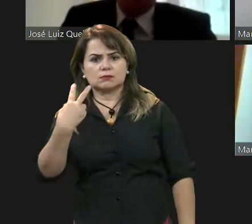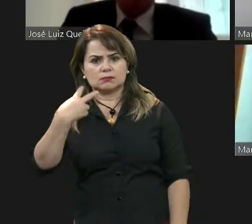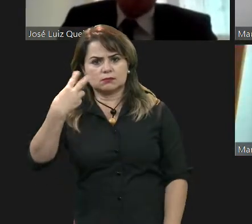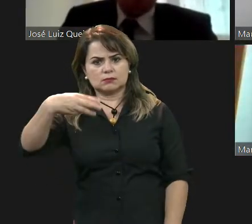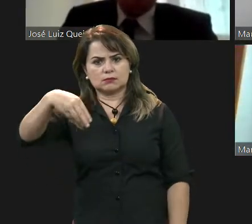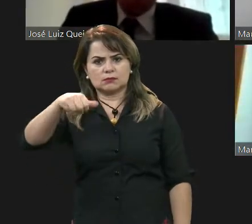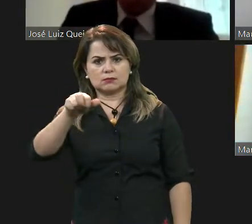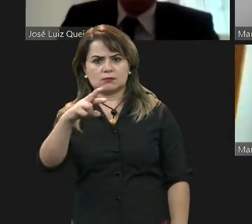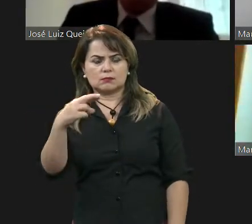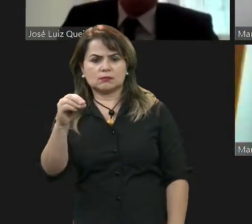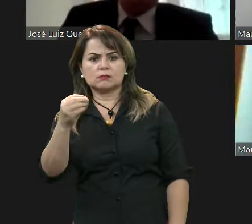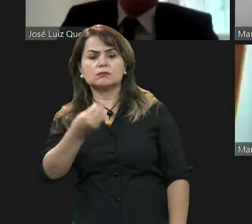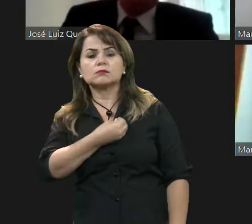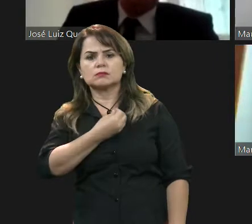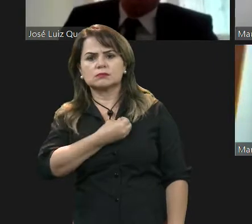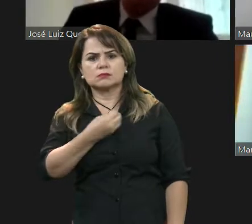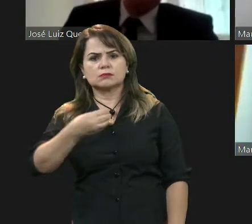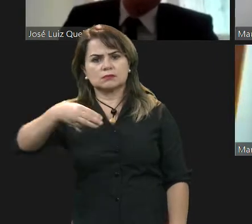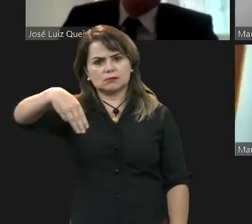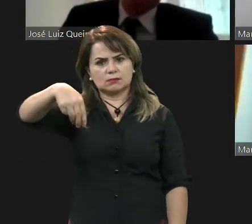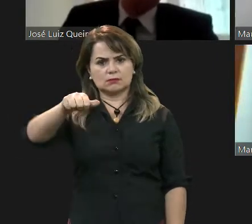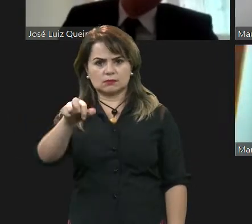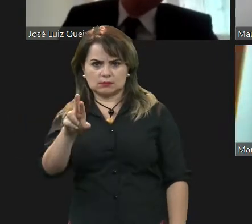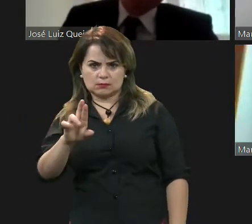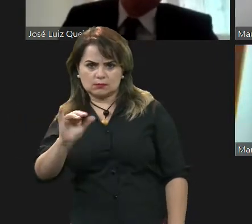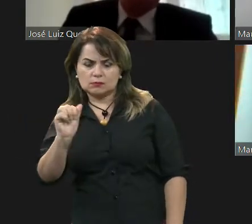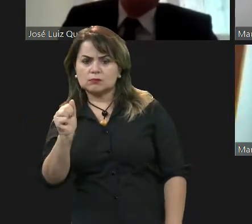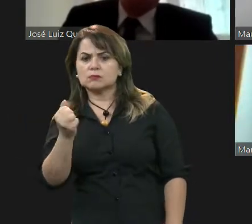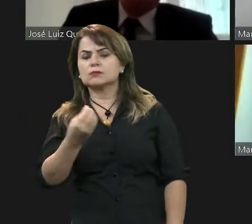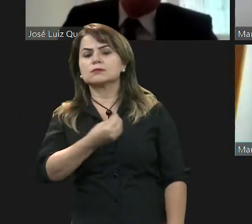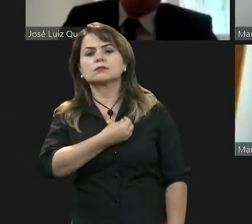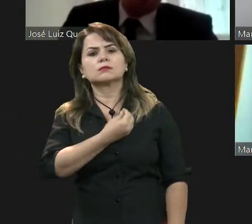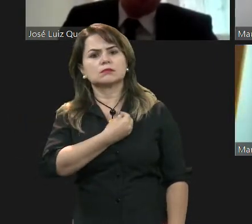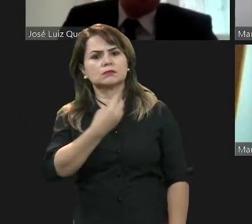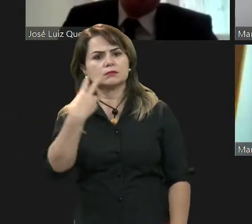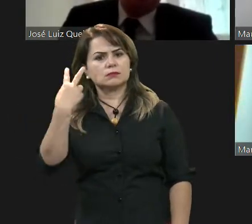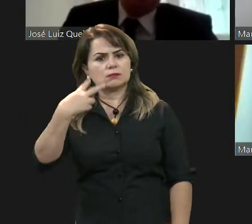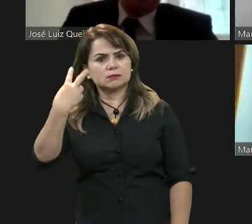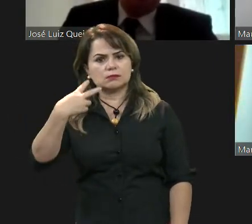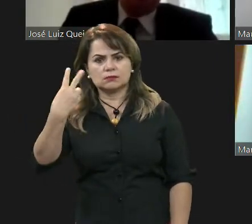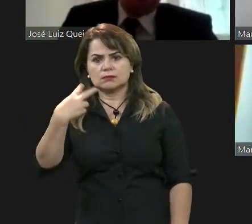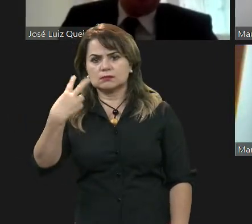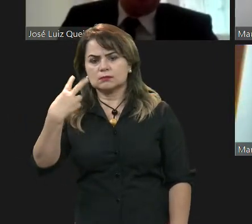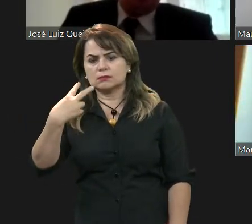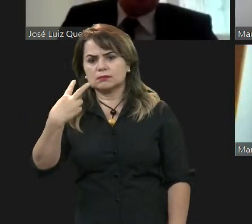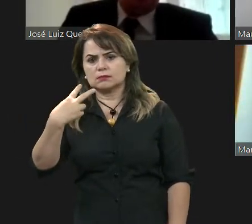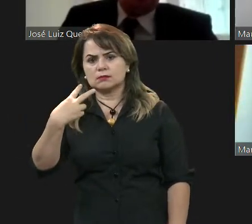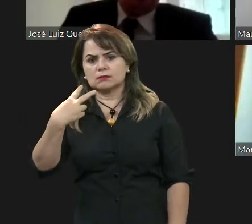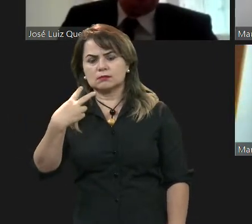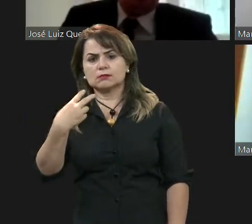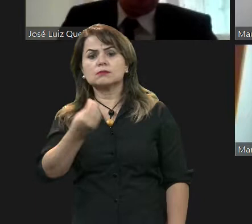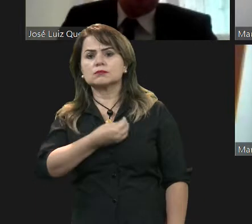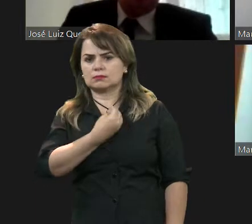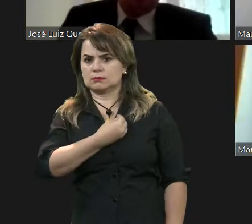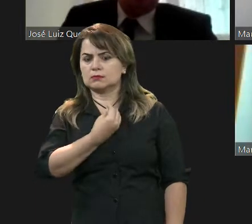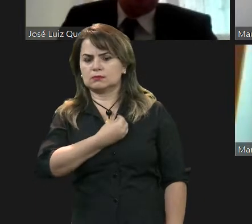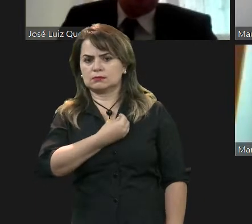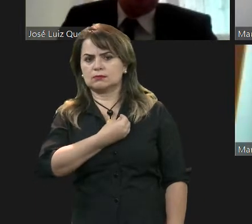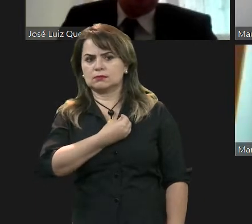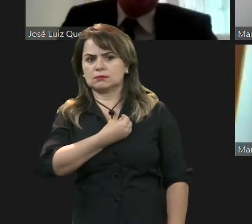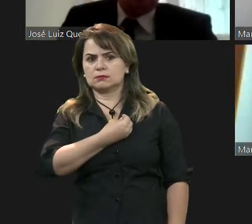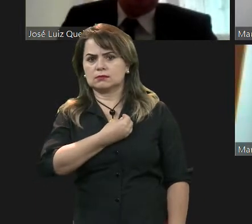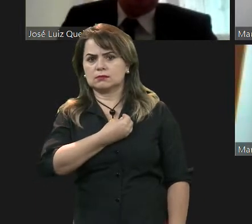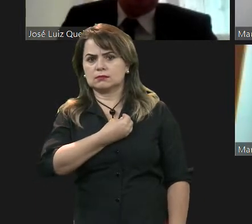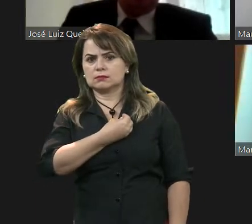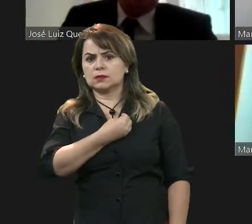presente. Vereador Mário Coraine Júnior. Presente. Vereador Maurício Pedro. Presidente, o